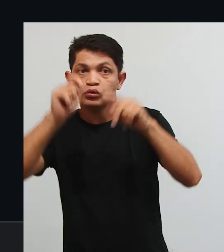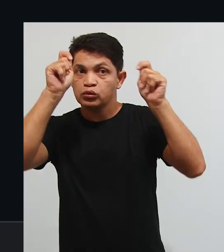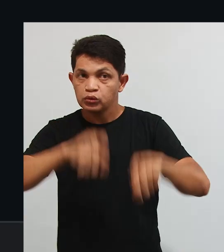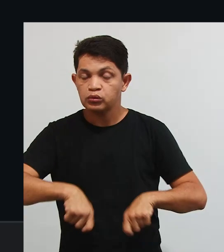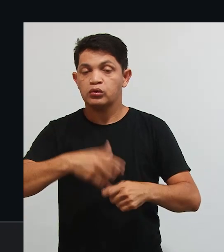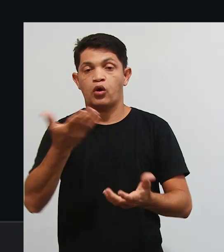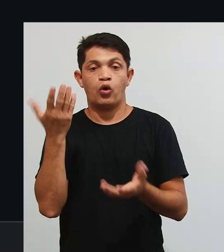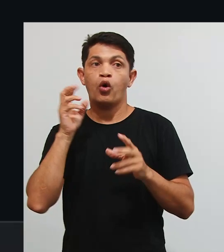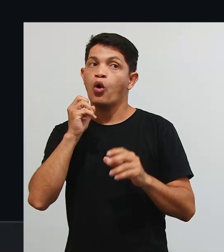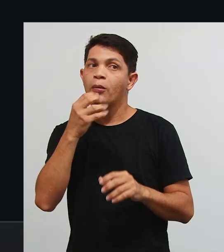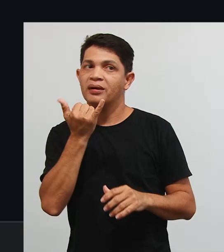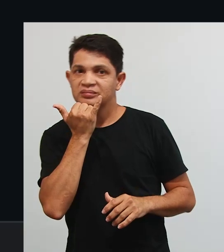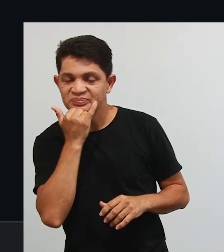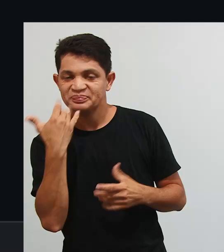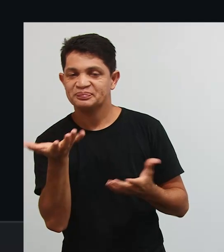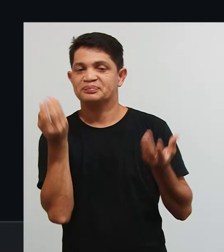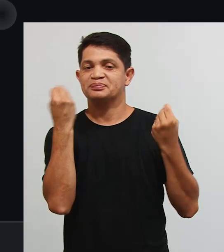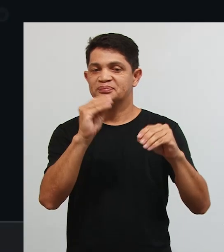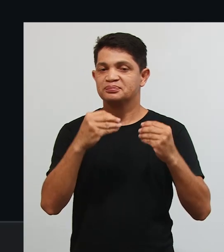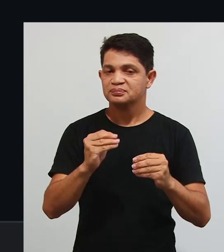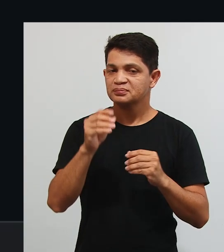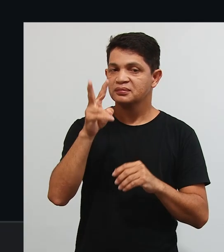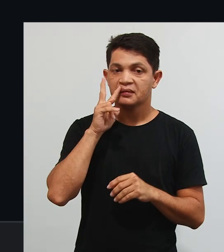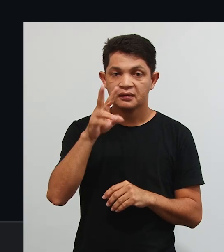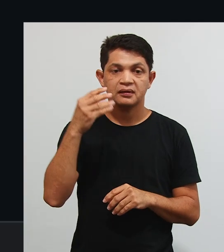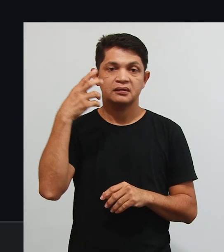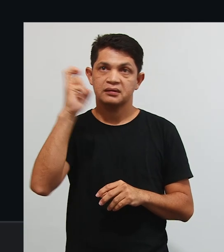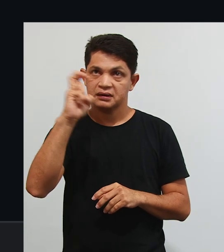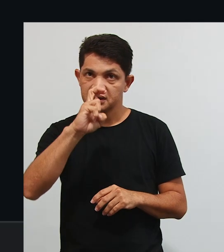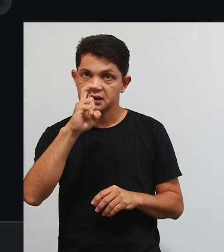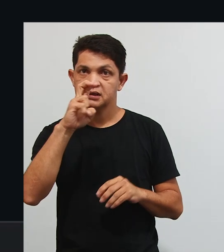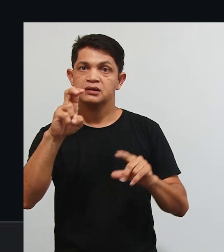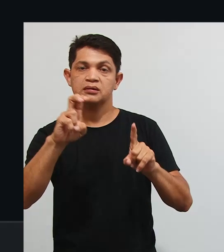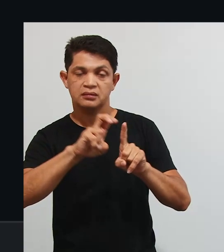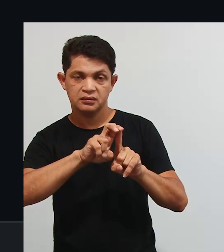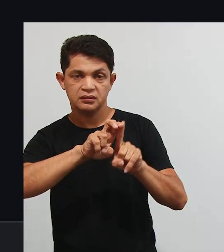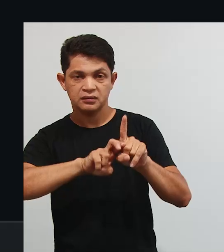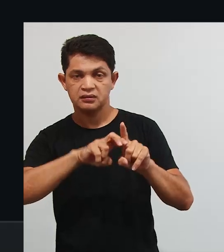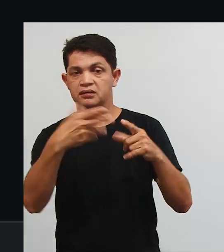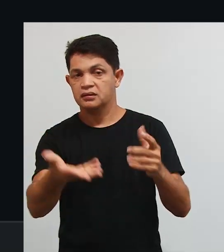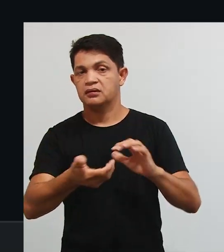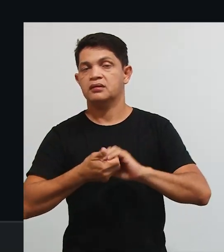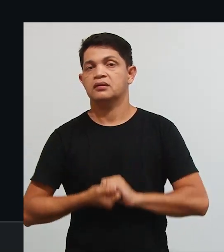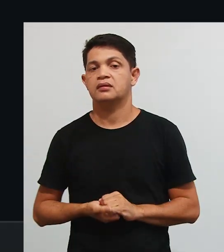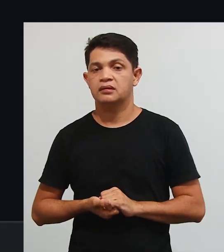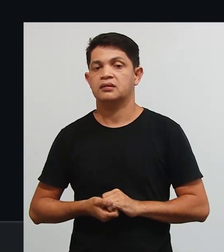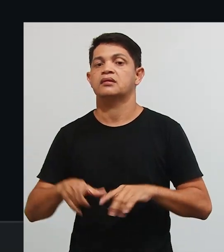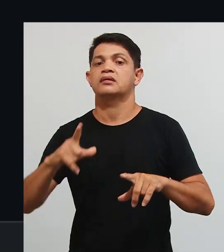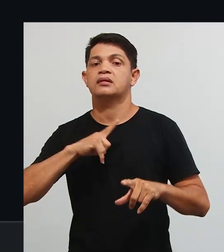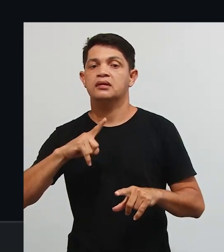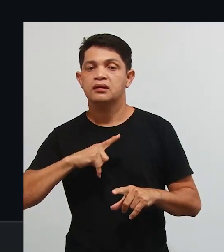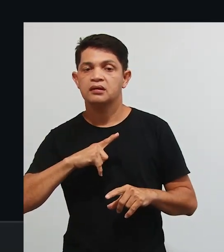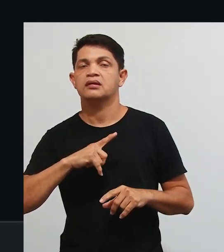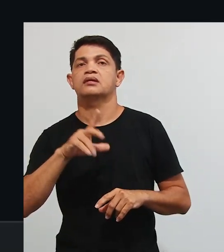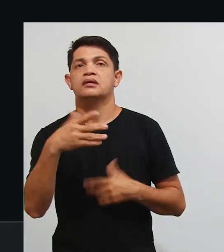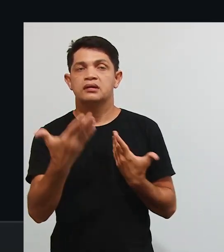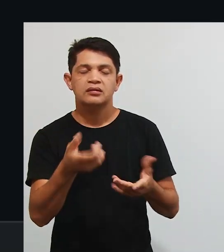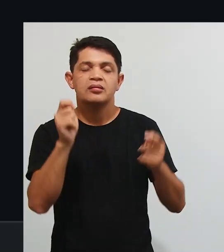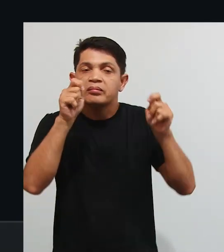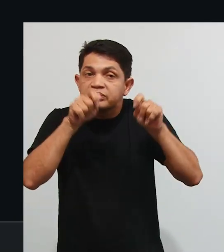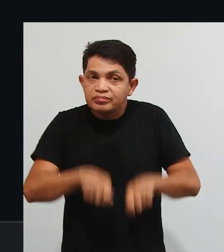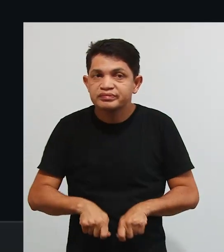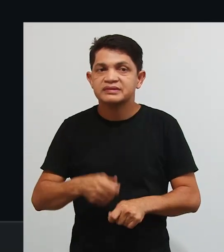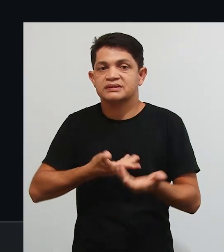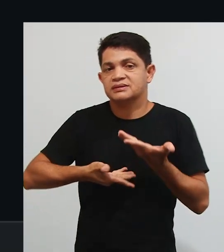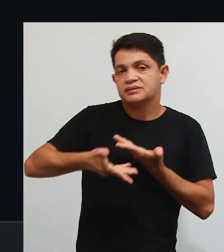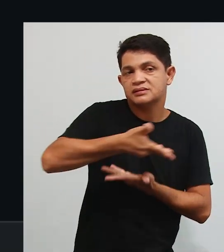possíveis... Aí, aqui, 6º período. Muito bem. Nós vamos conhecer os nossos